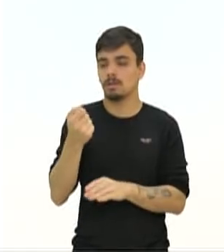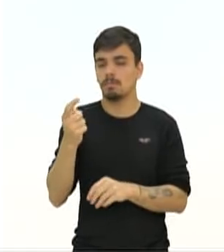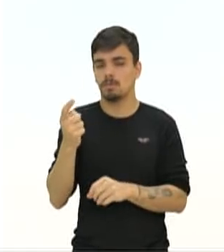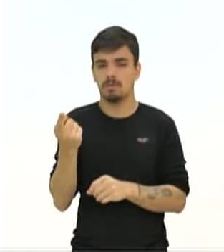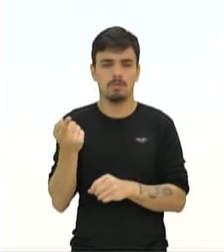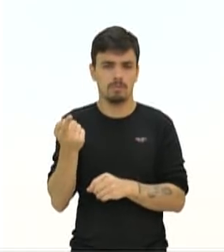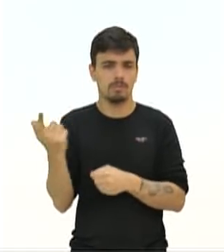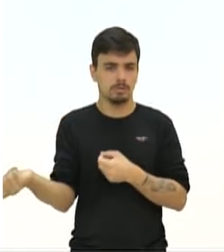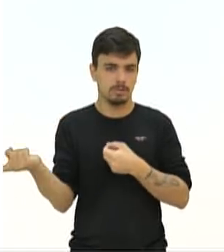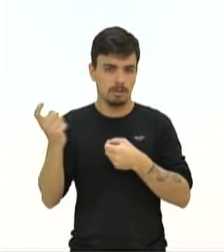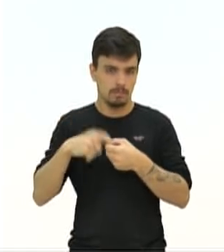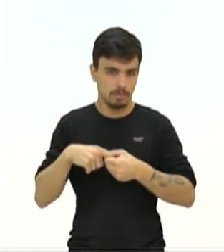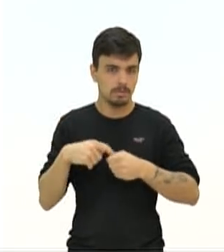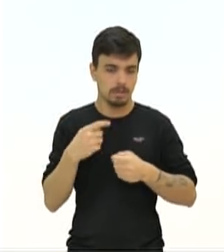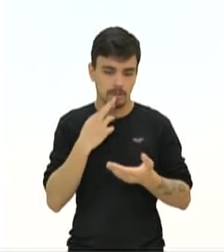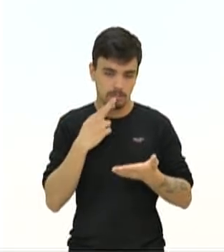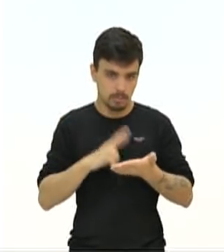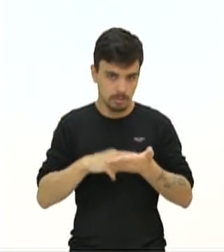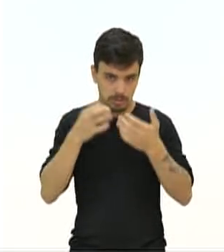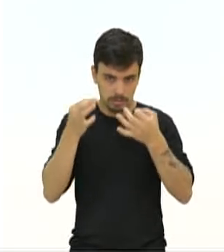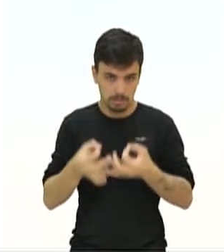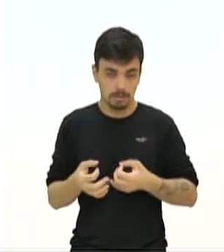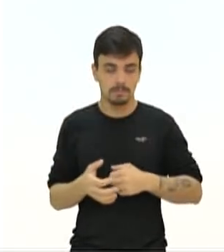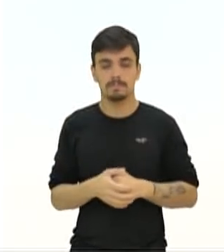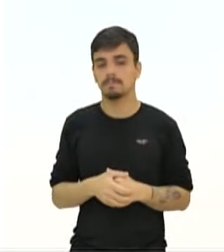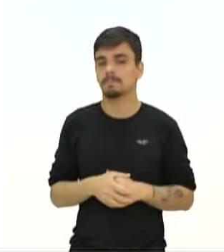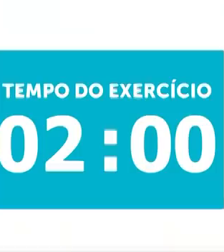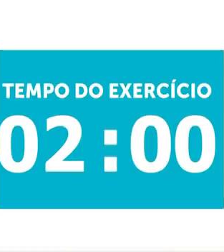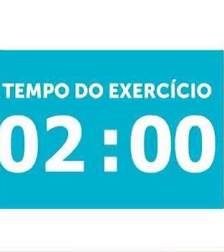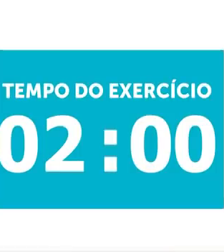Pensa aí, daqui a pouquinho a gente volta com a resposta.